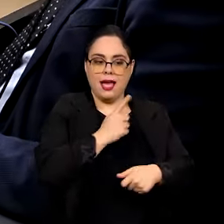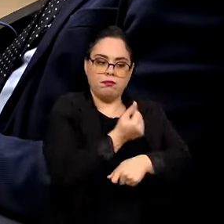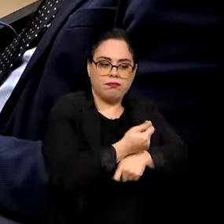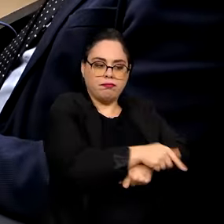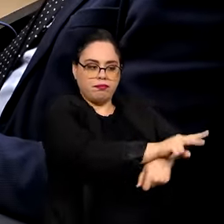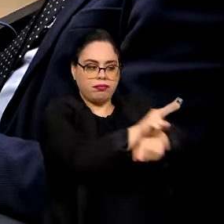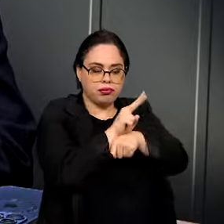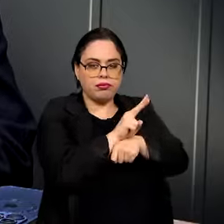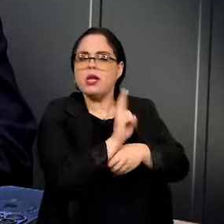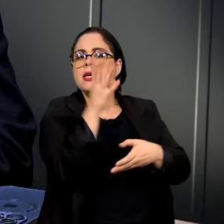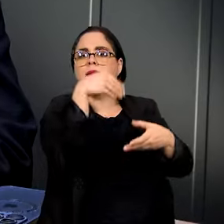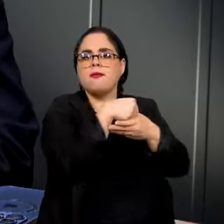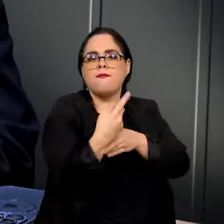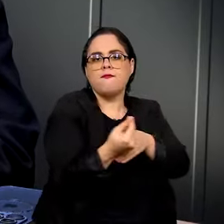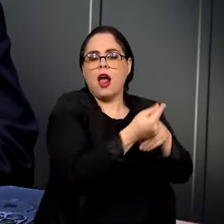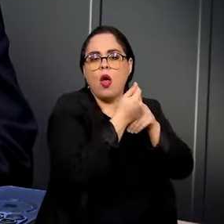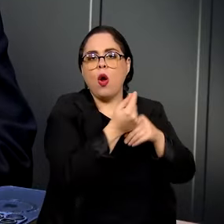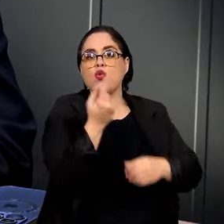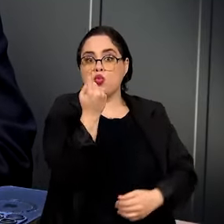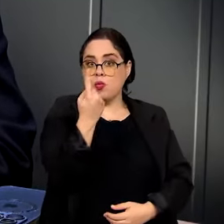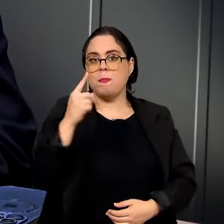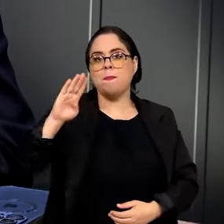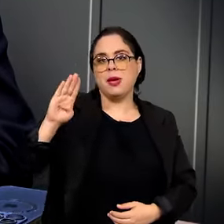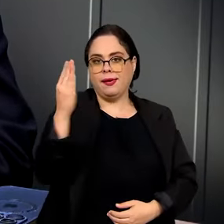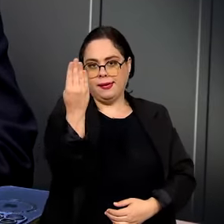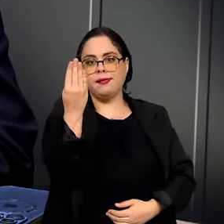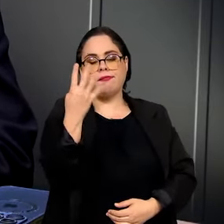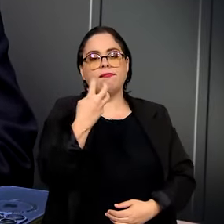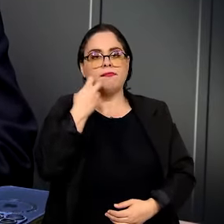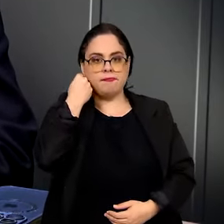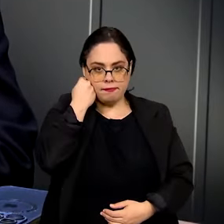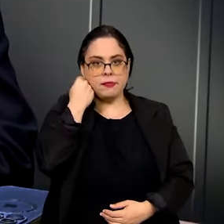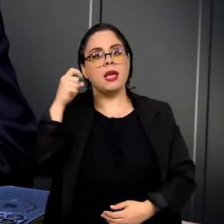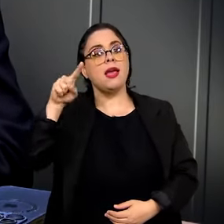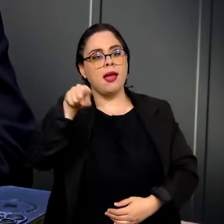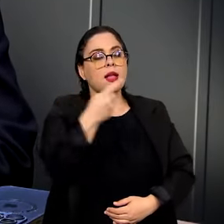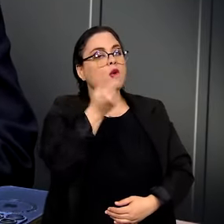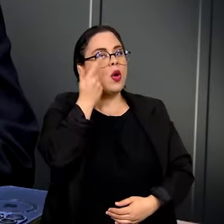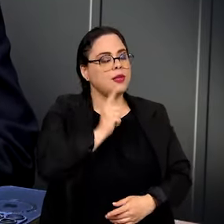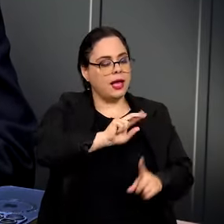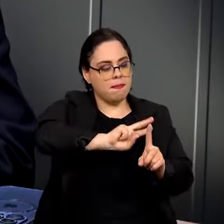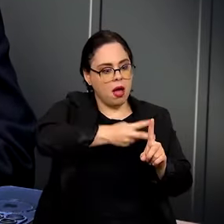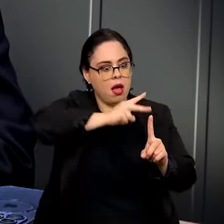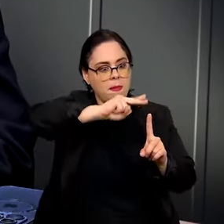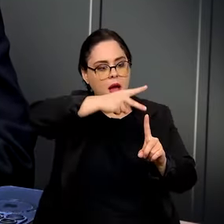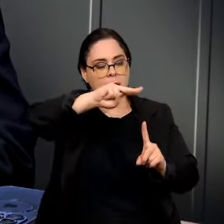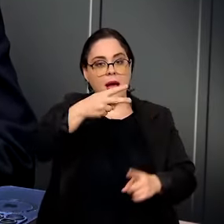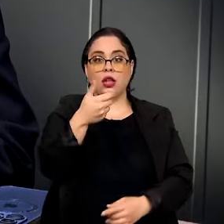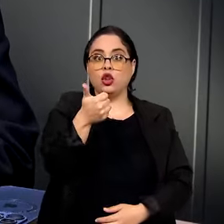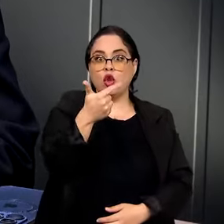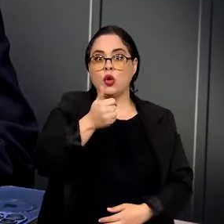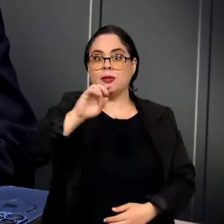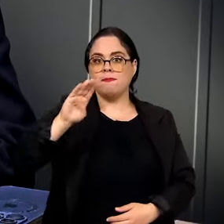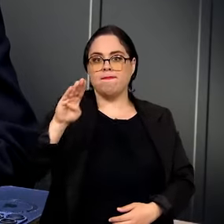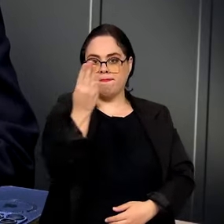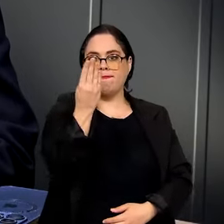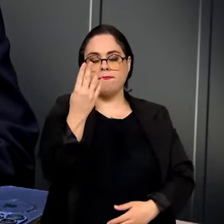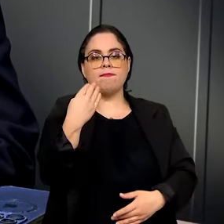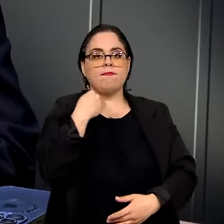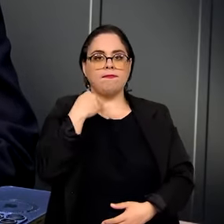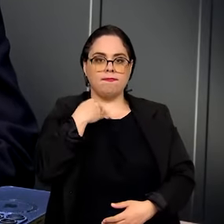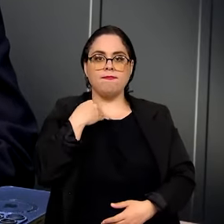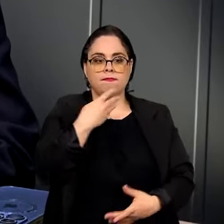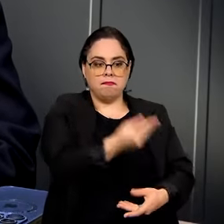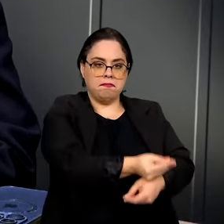garantidor de crédito a princípio com 1 bilhão de patrimônio o que poderemos a Gerar até